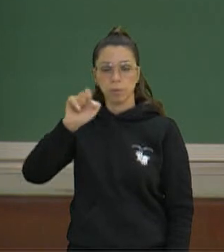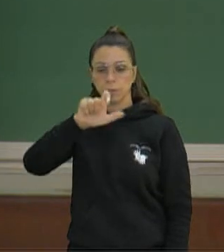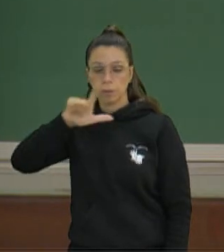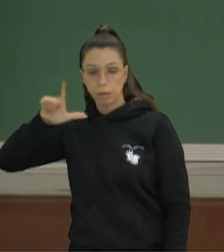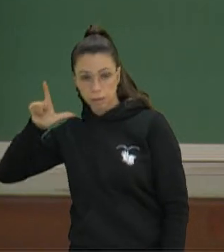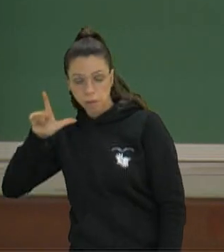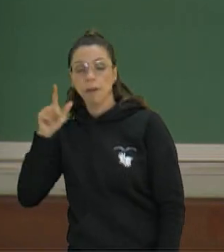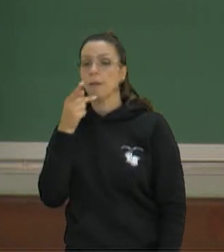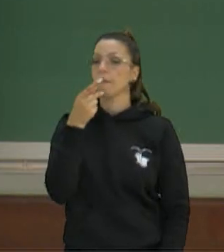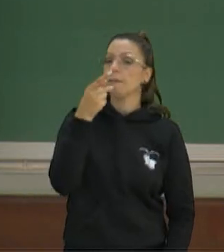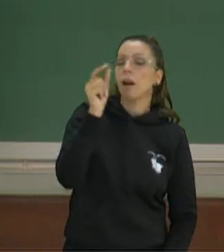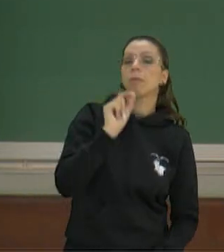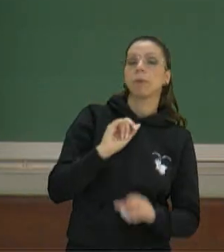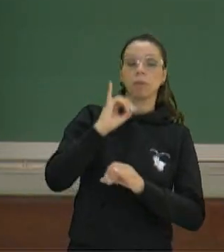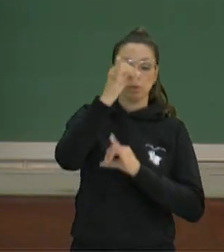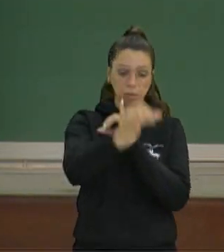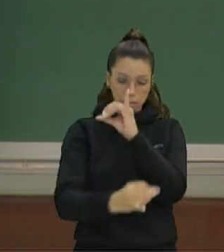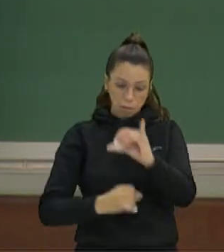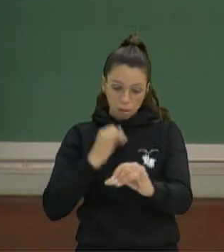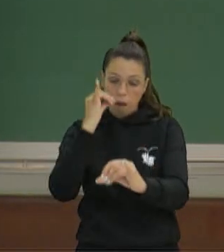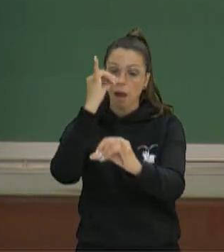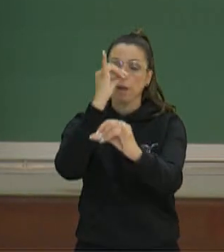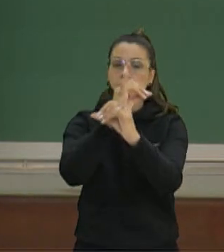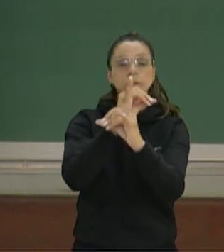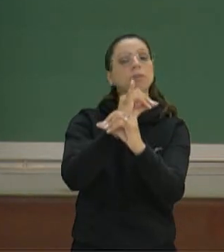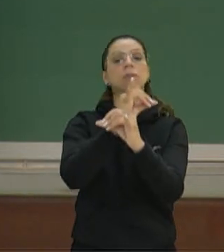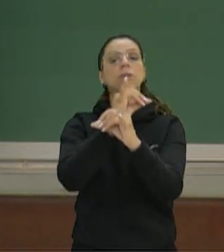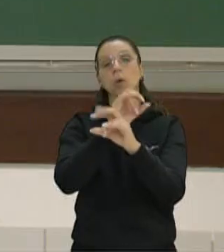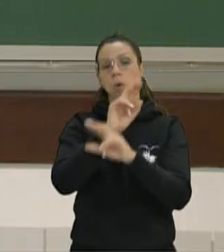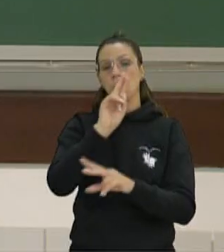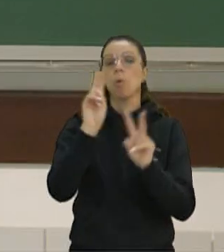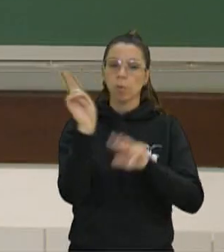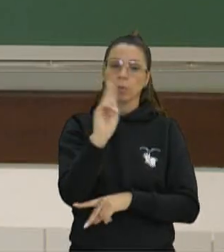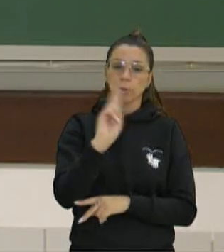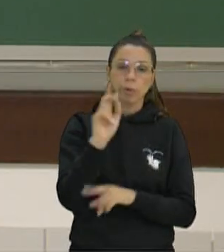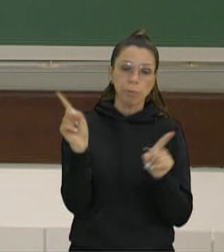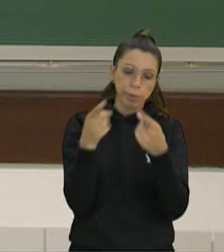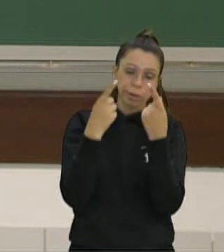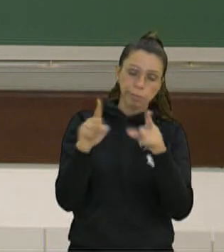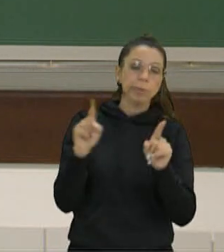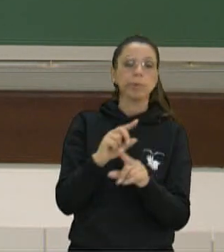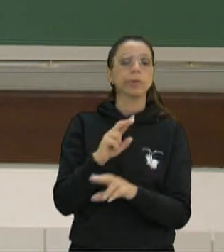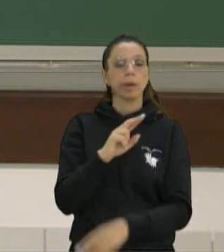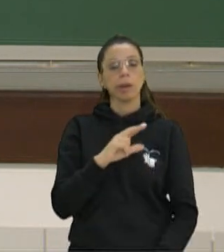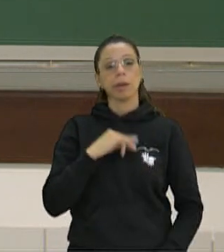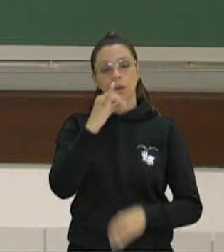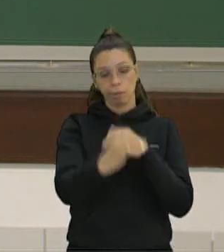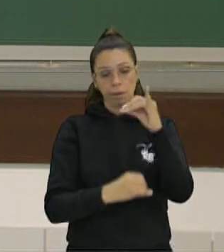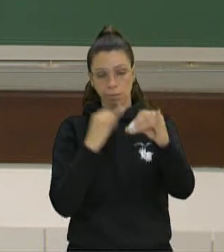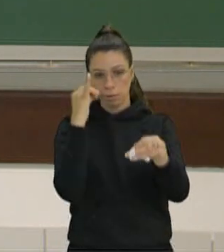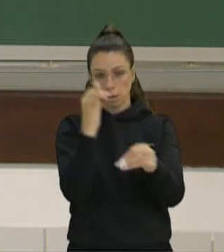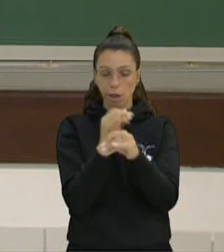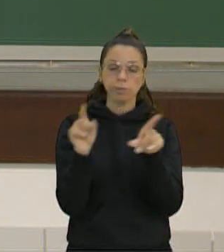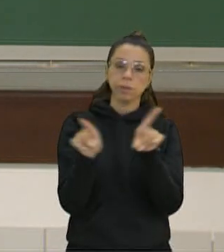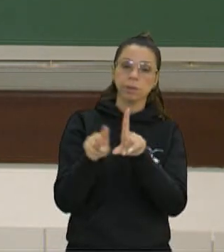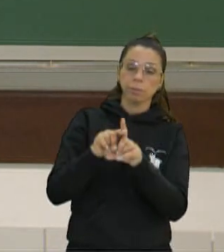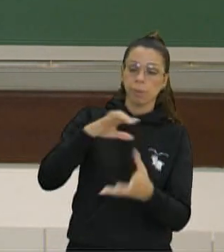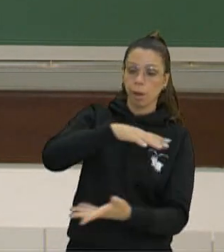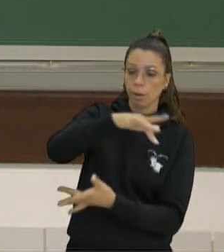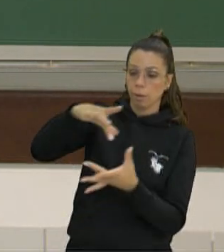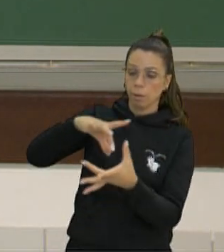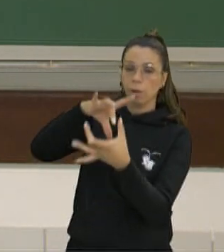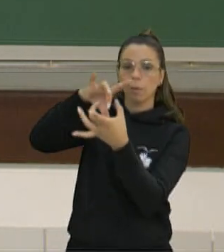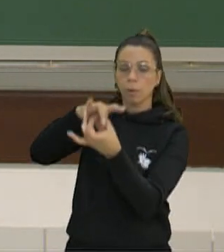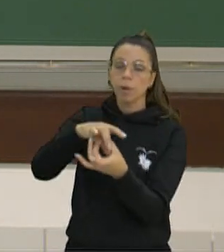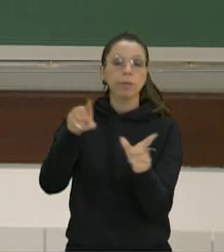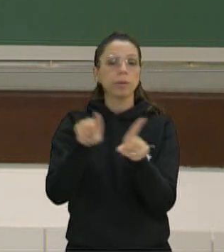da internet, né? Pela internet era o nome, e a globalização, e a gente falou sobre consumo no meio disso,